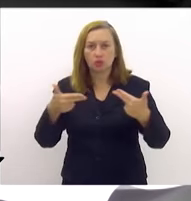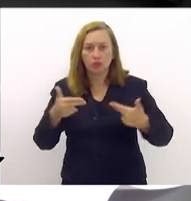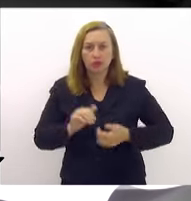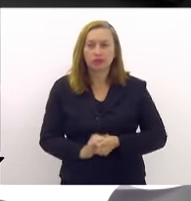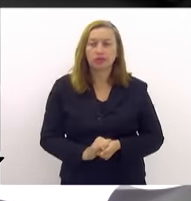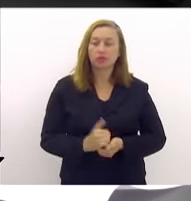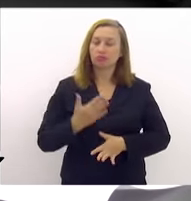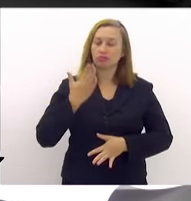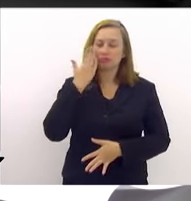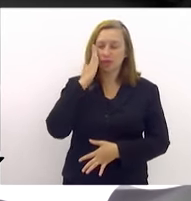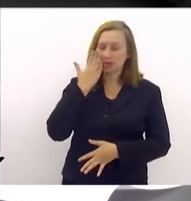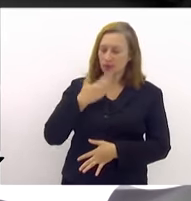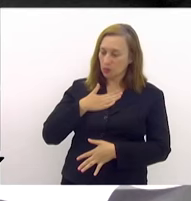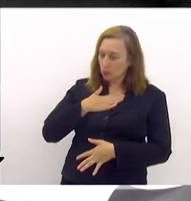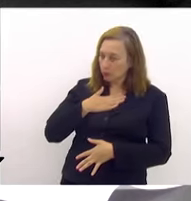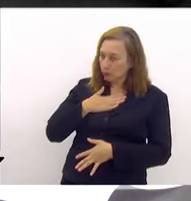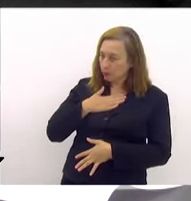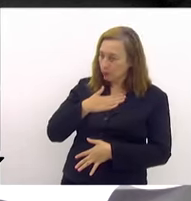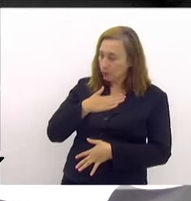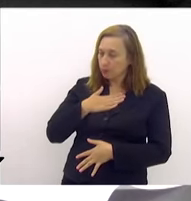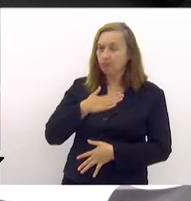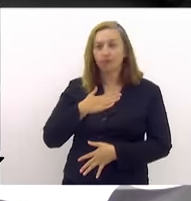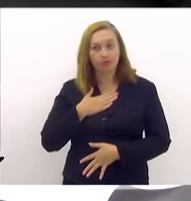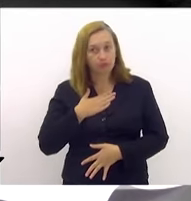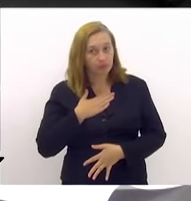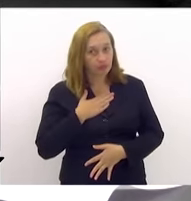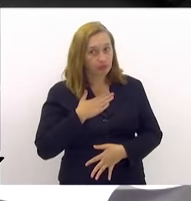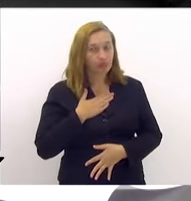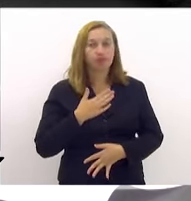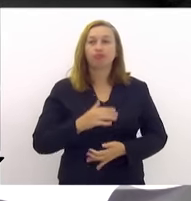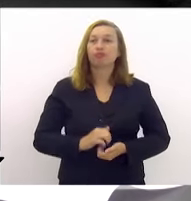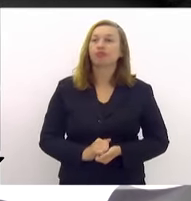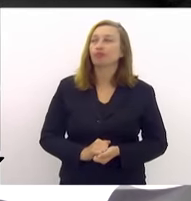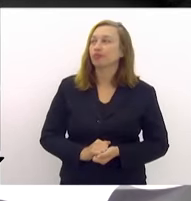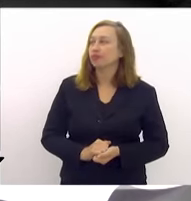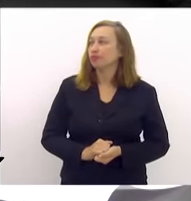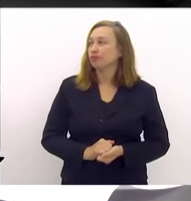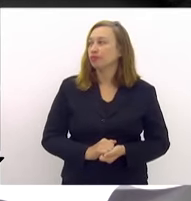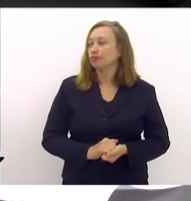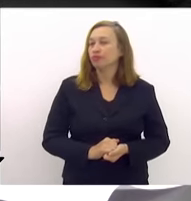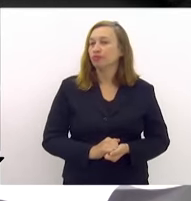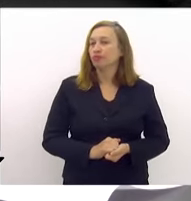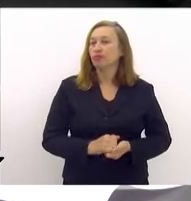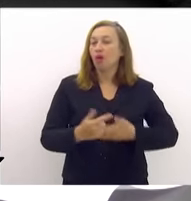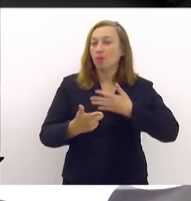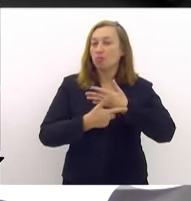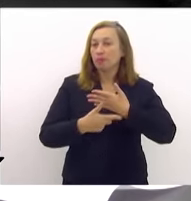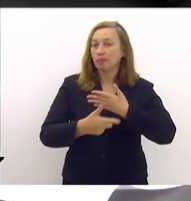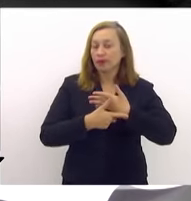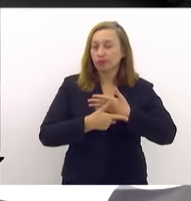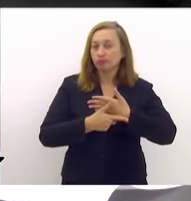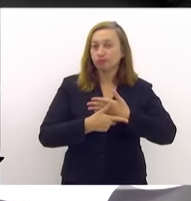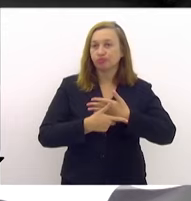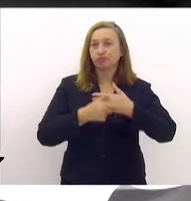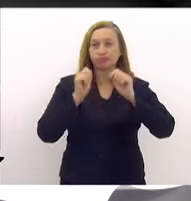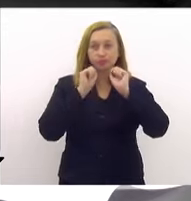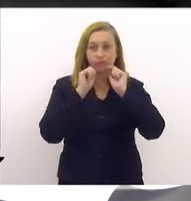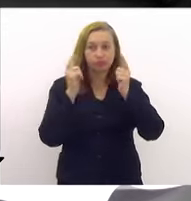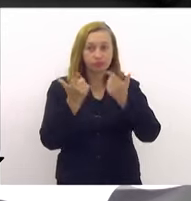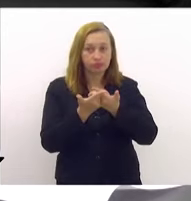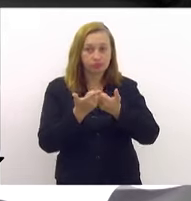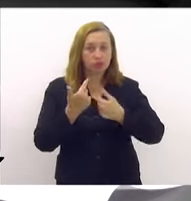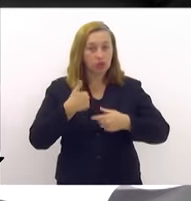que, no meu entendimento, transcende um pouco o papel da Assembleia, no que eu